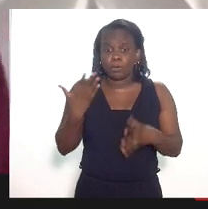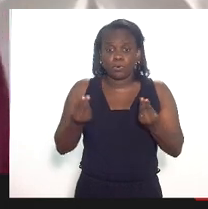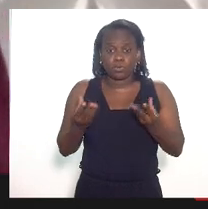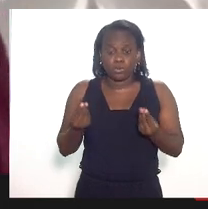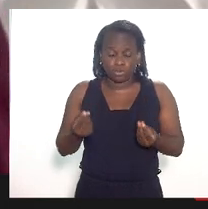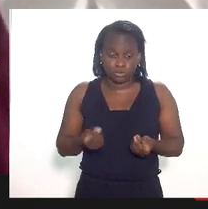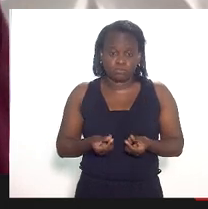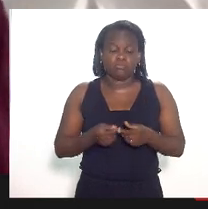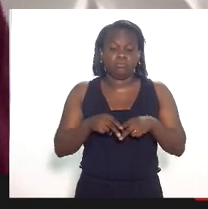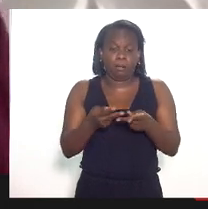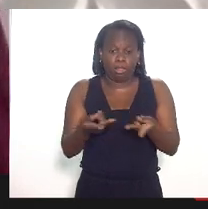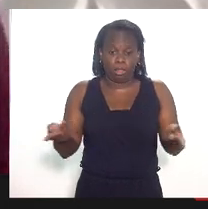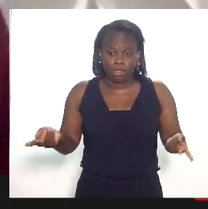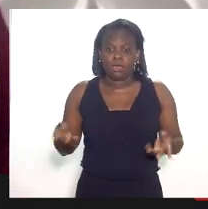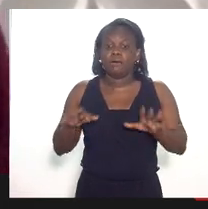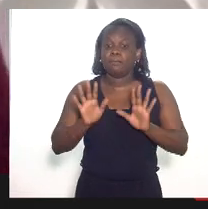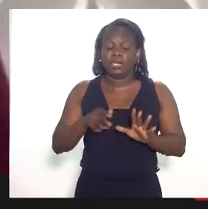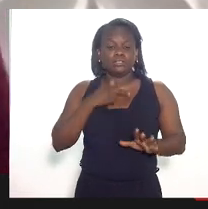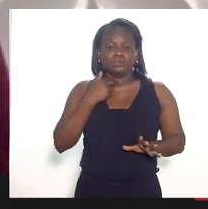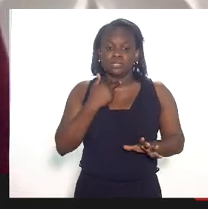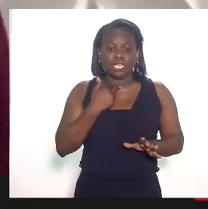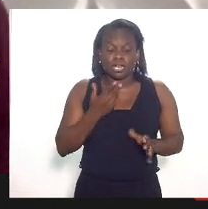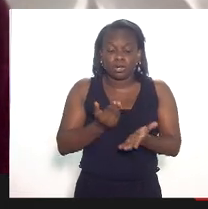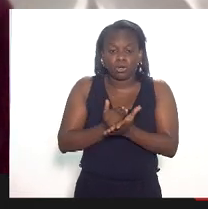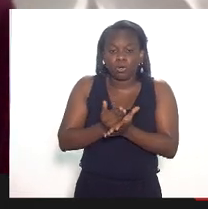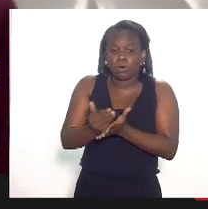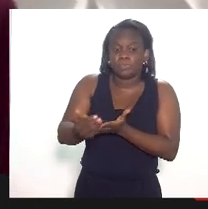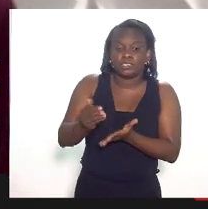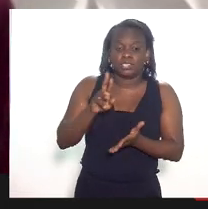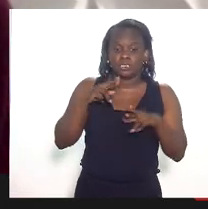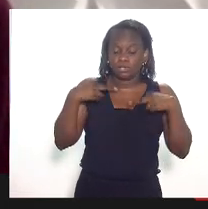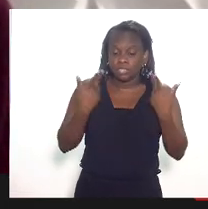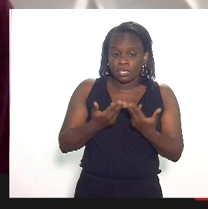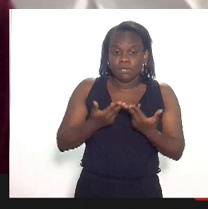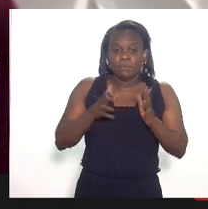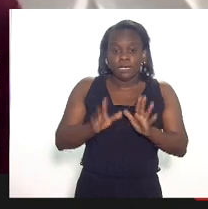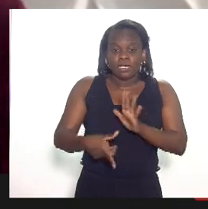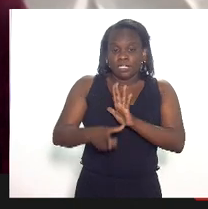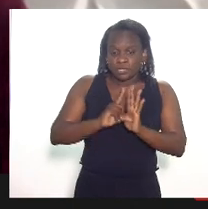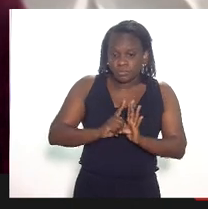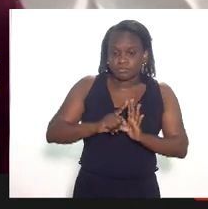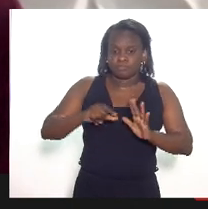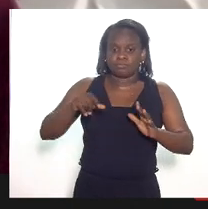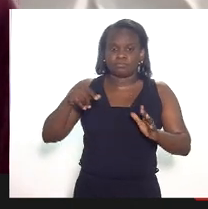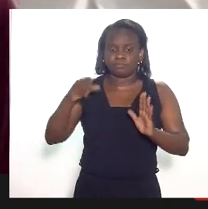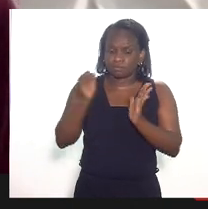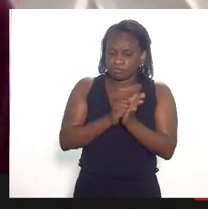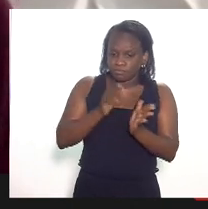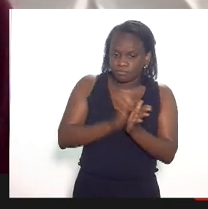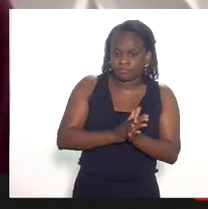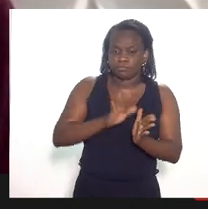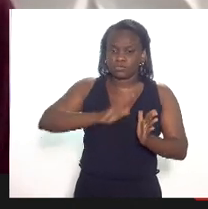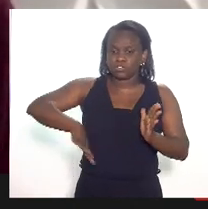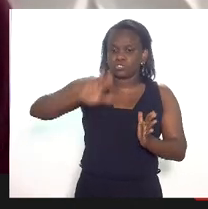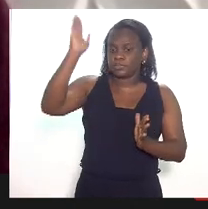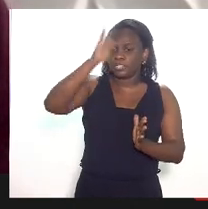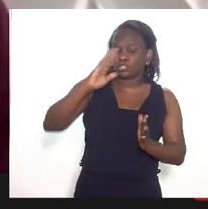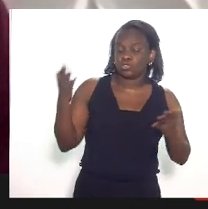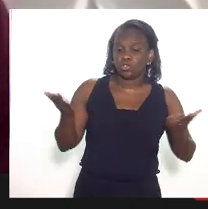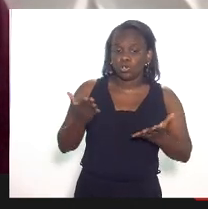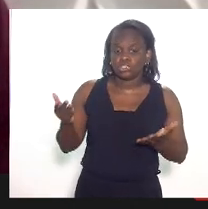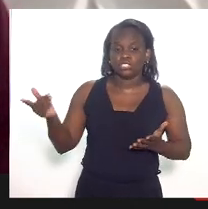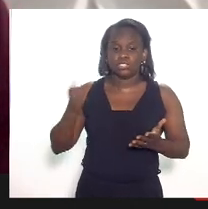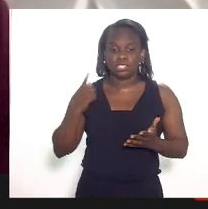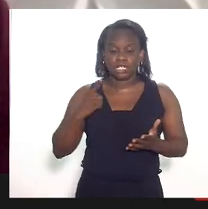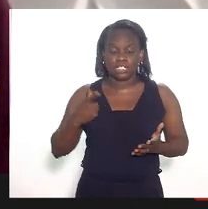E eu acho que a gente não pode começar essa audiência sem fazer aqui um registro de que o Brasil hoje